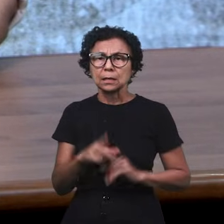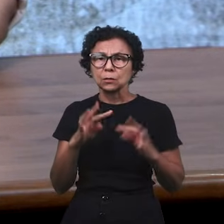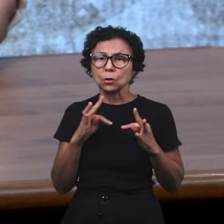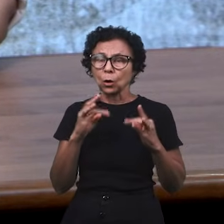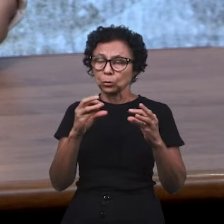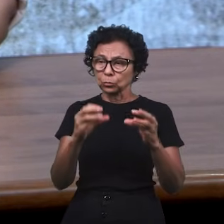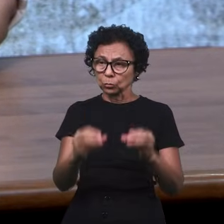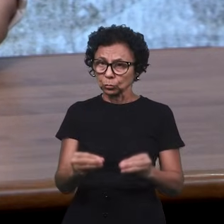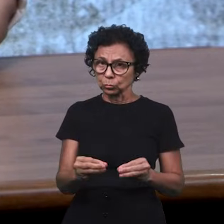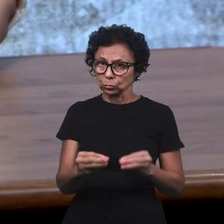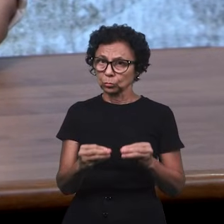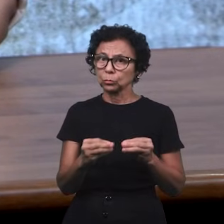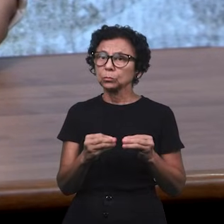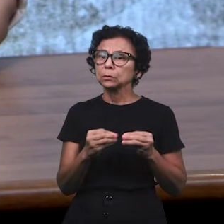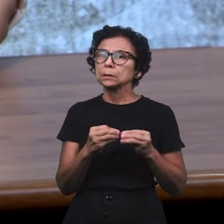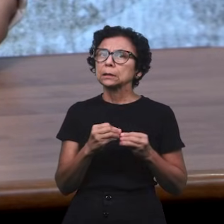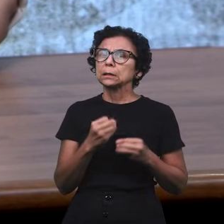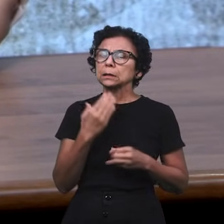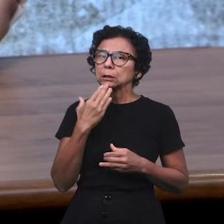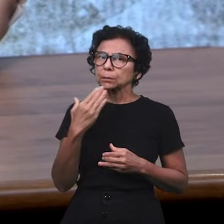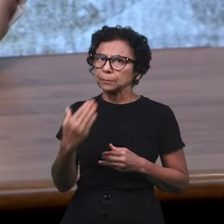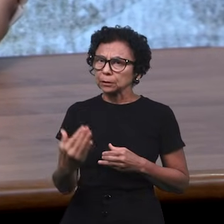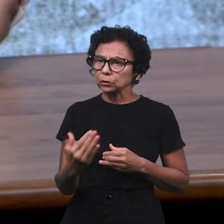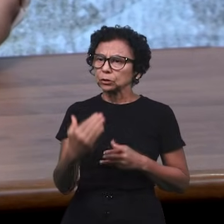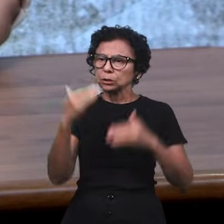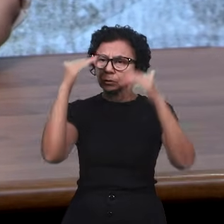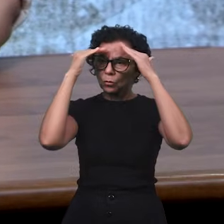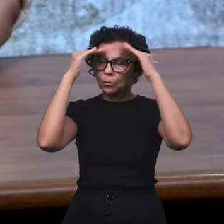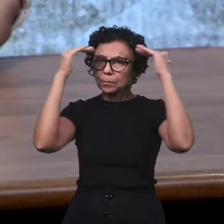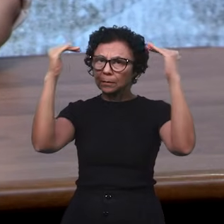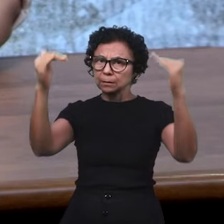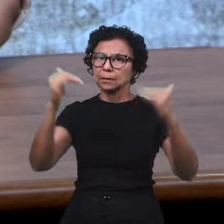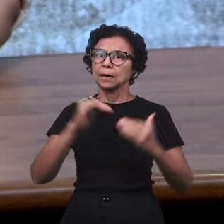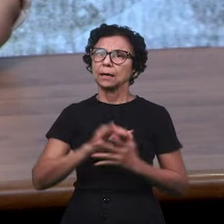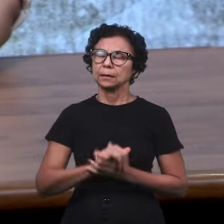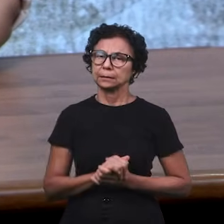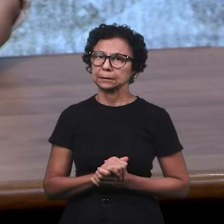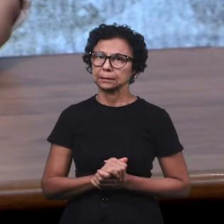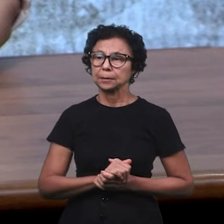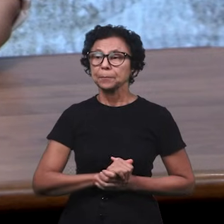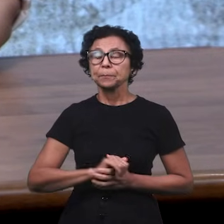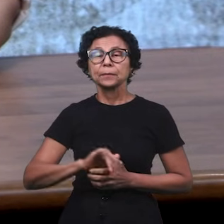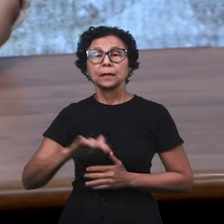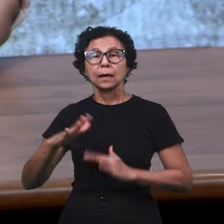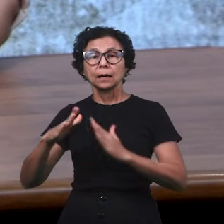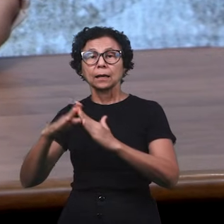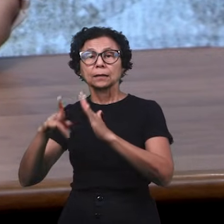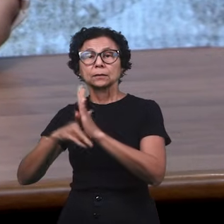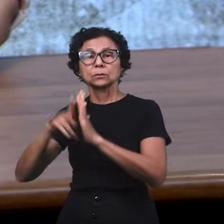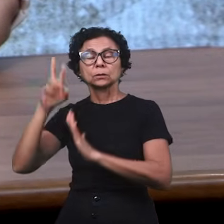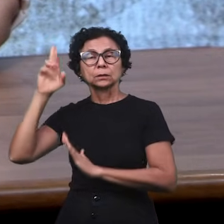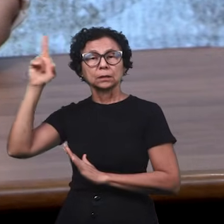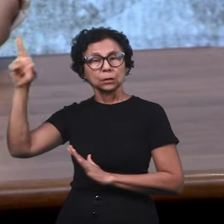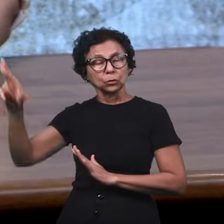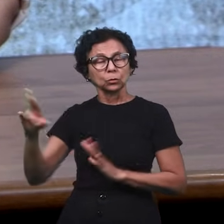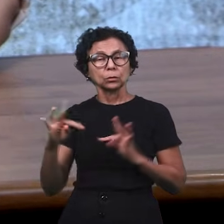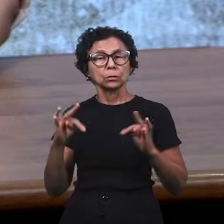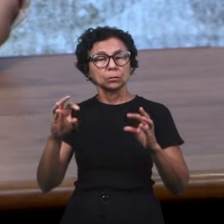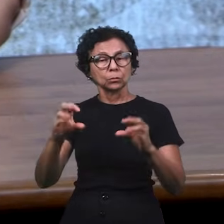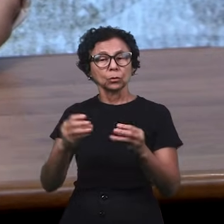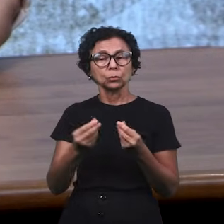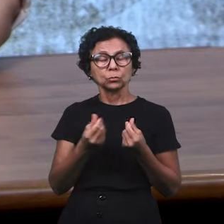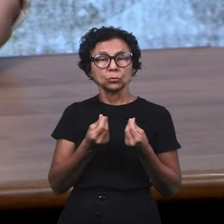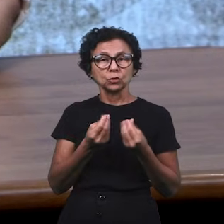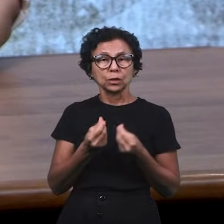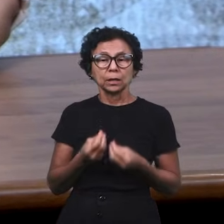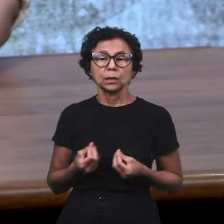E ajuntaram o dinheiro que se achou na casa do Senhor e o deram na mão dos superintendentes e